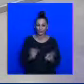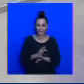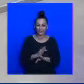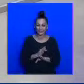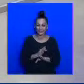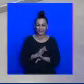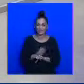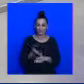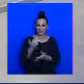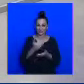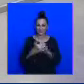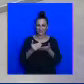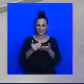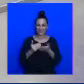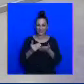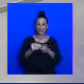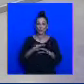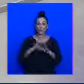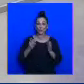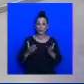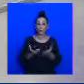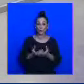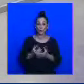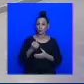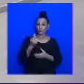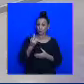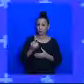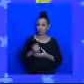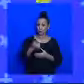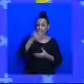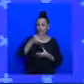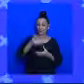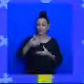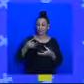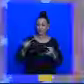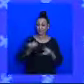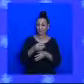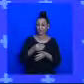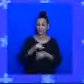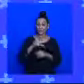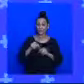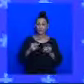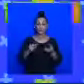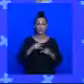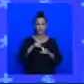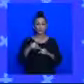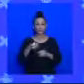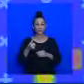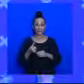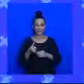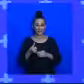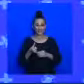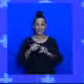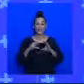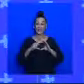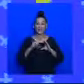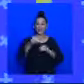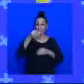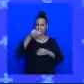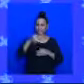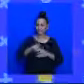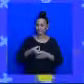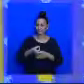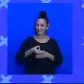tudo pronto por aqui? Vamos começar! O nosso globo número 1 já está preparado para o sorteio de 6 números. As bolas